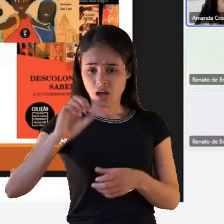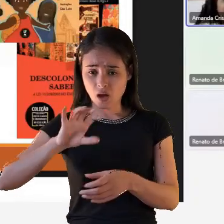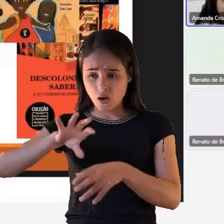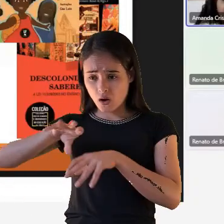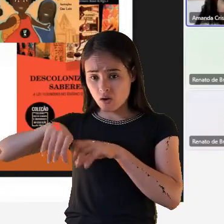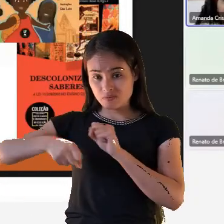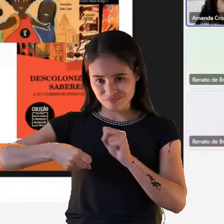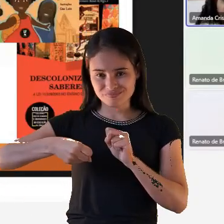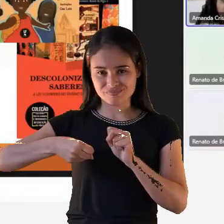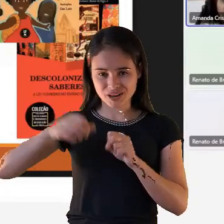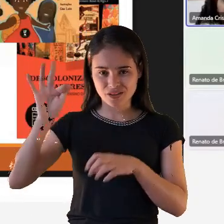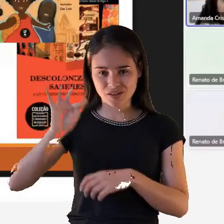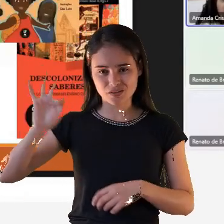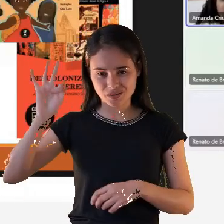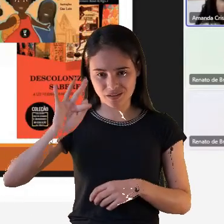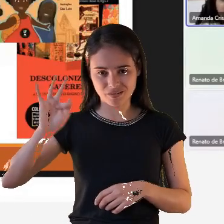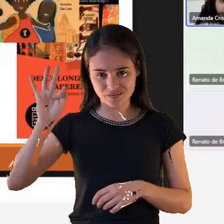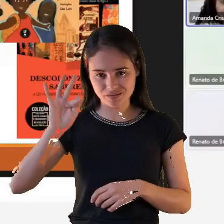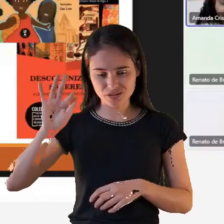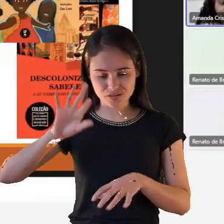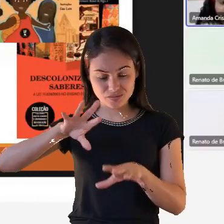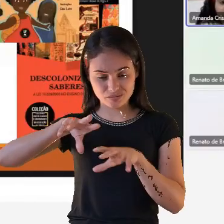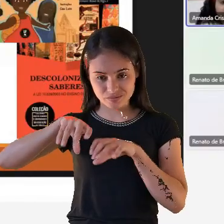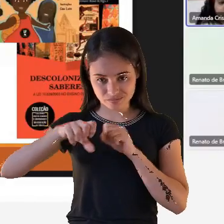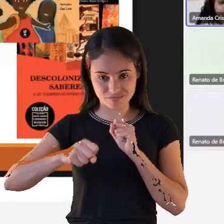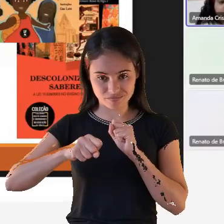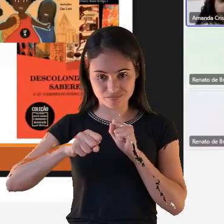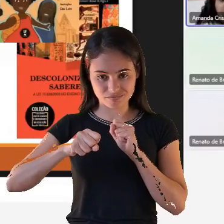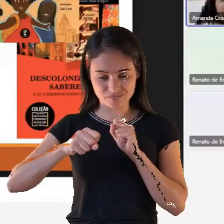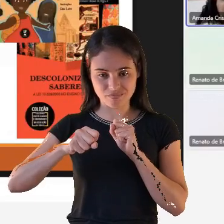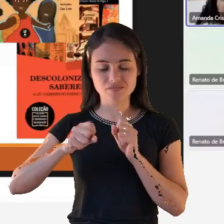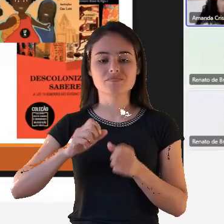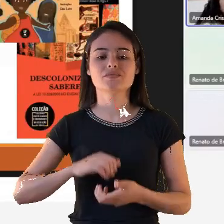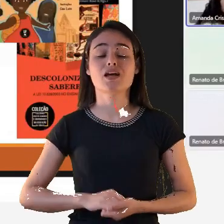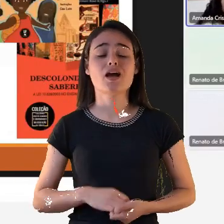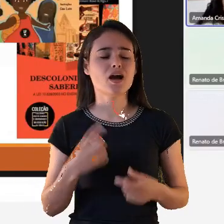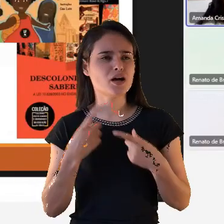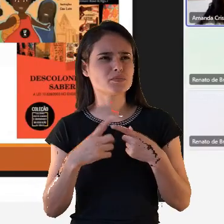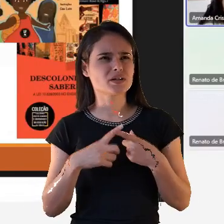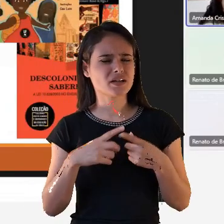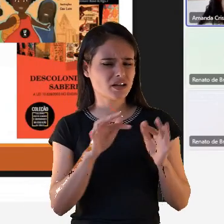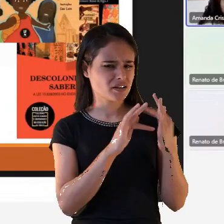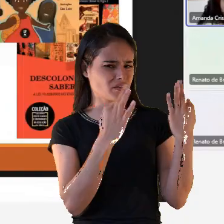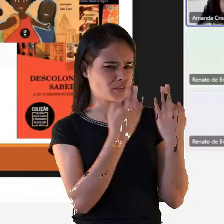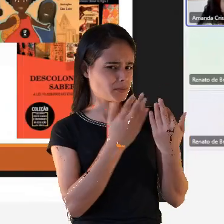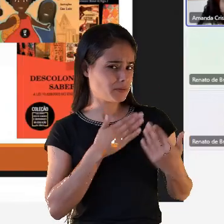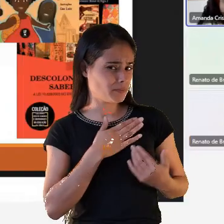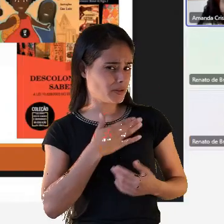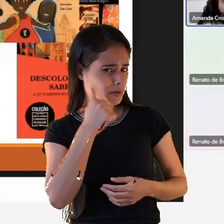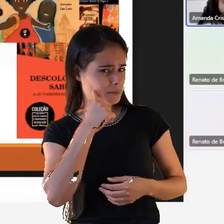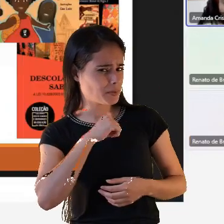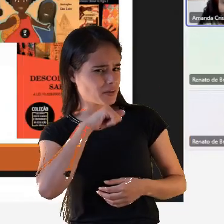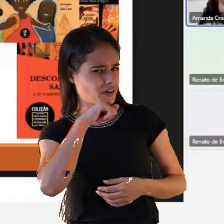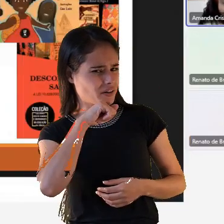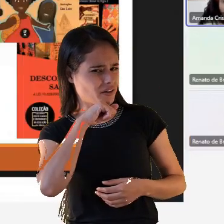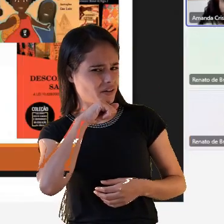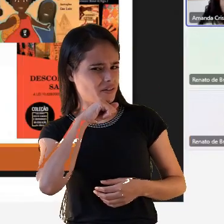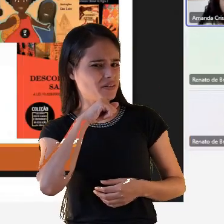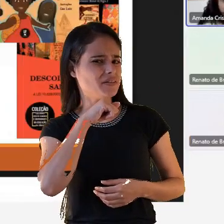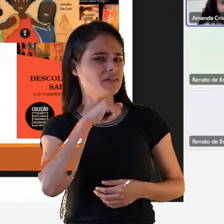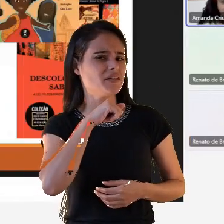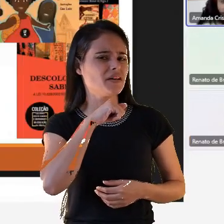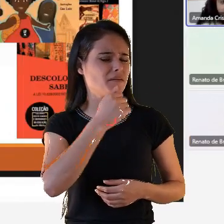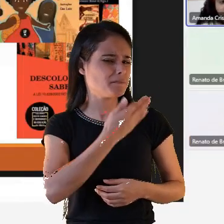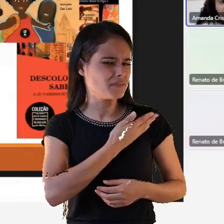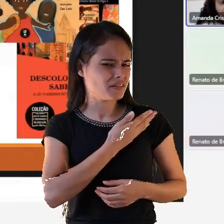para a universidade, grande parte nem terminou a educação básica. Então, existe esse pensamento muito forte, né,